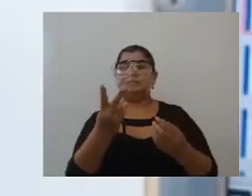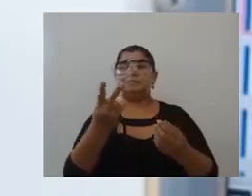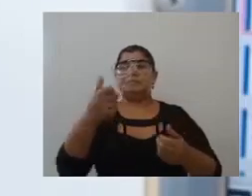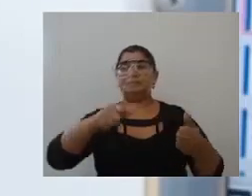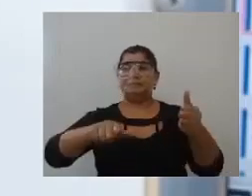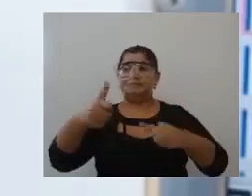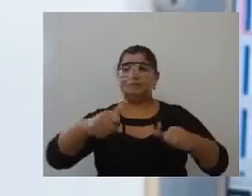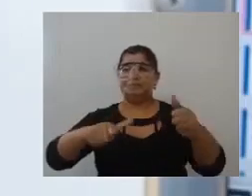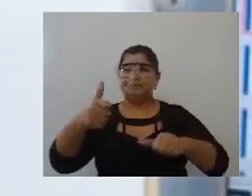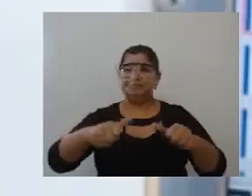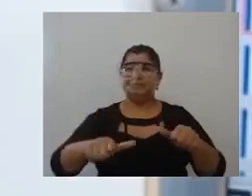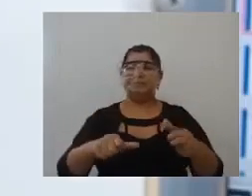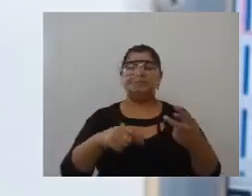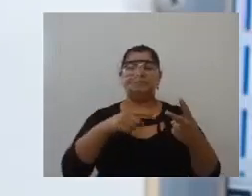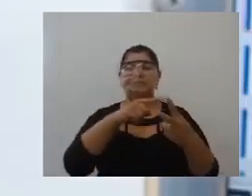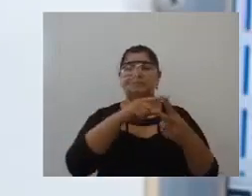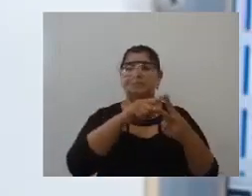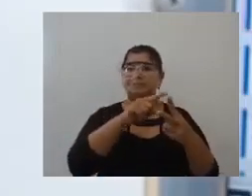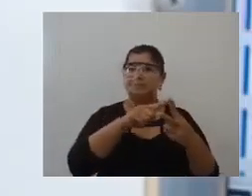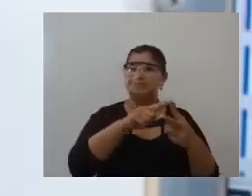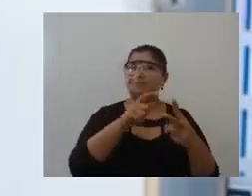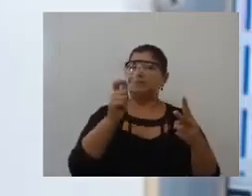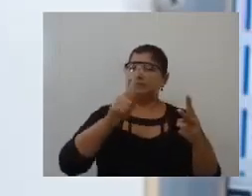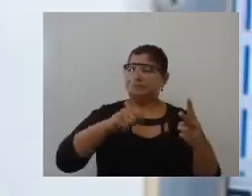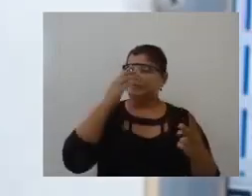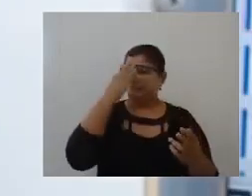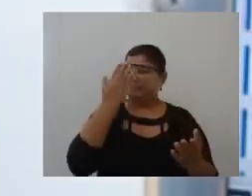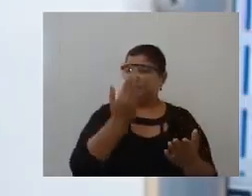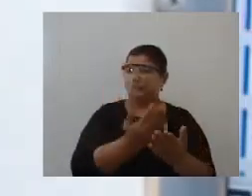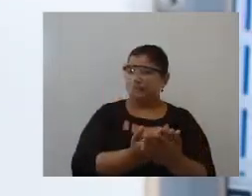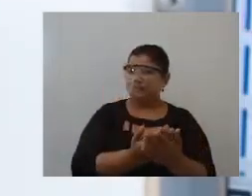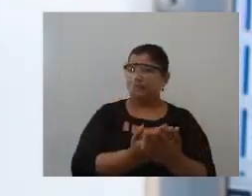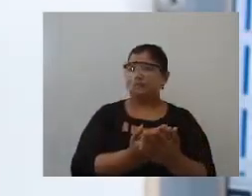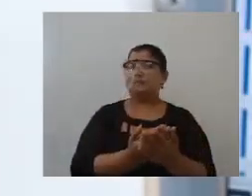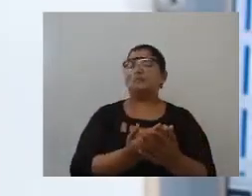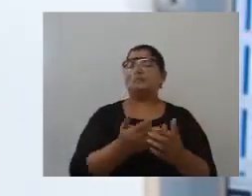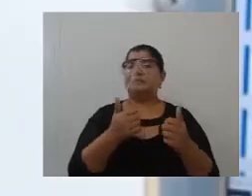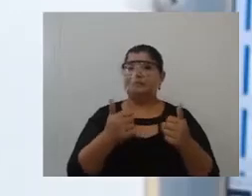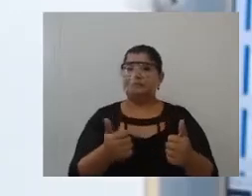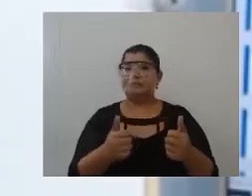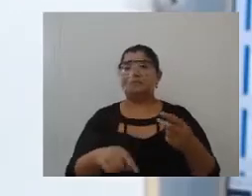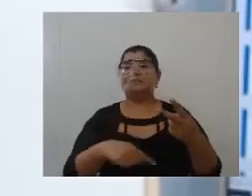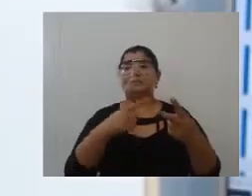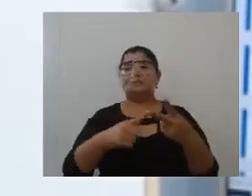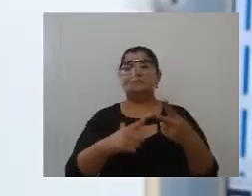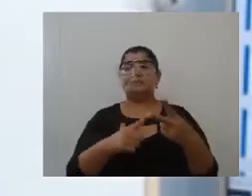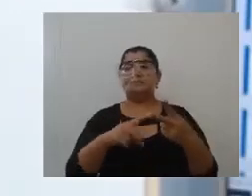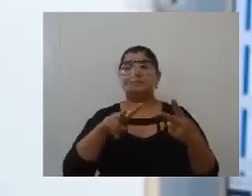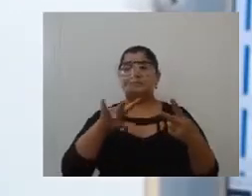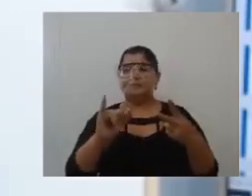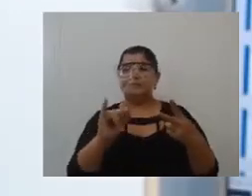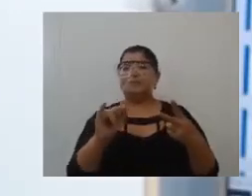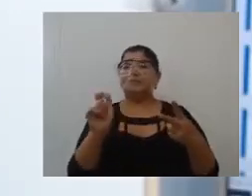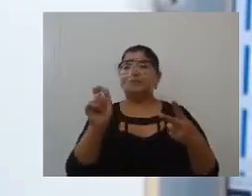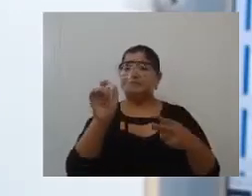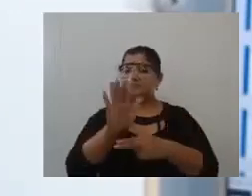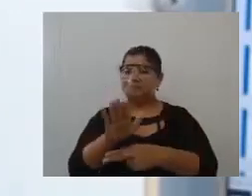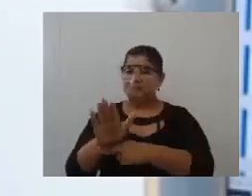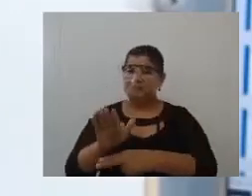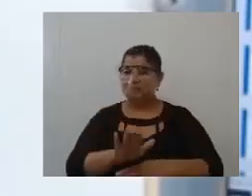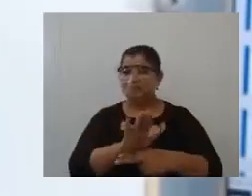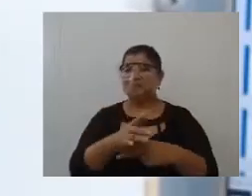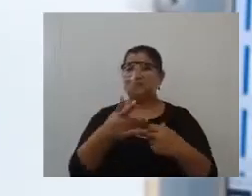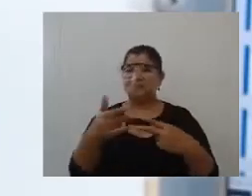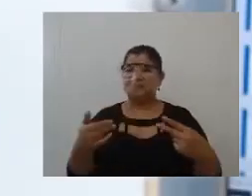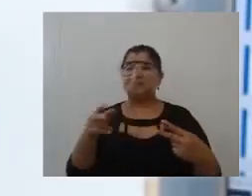dupla avaliação. Será que a coisa merece confiança? É credibilidade. Será que a coisa vai servir para alguma coisa?